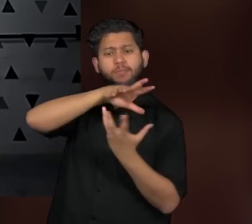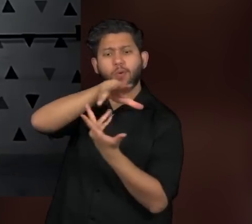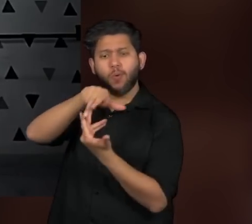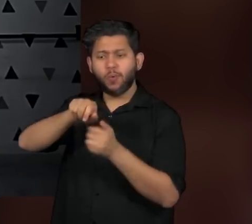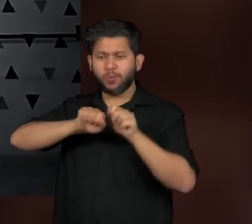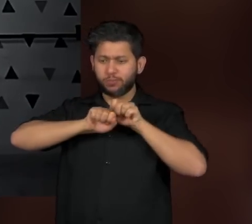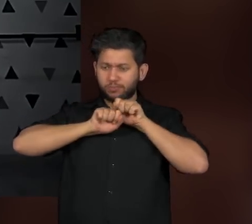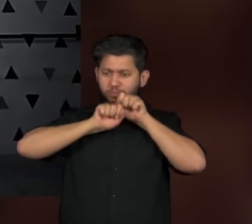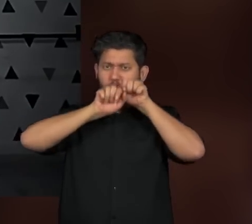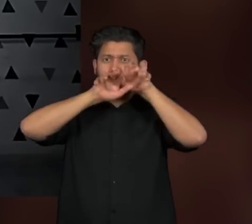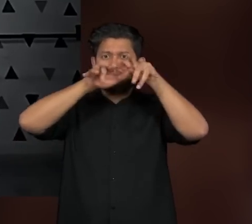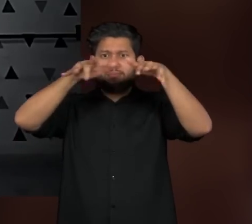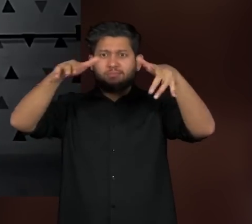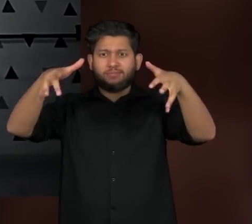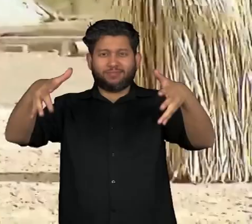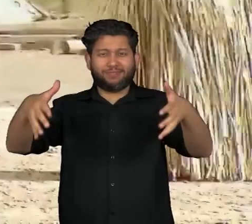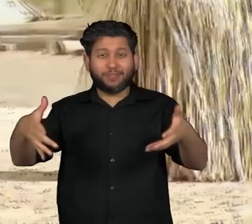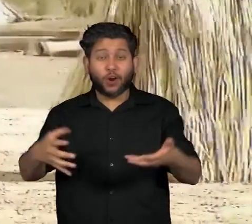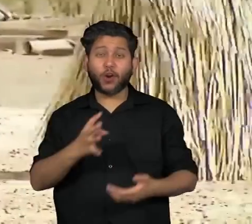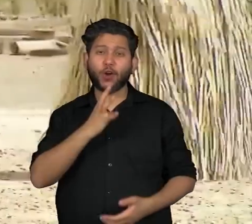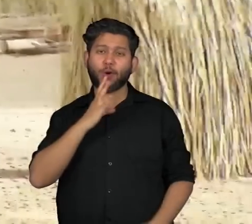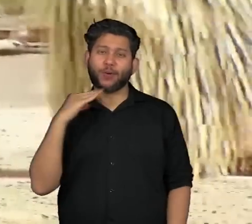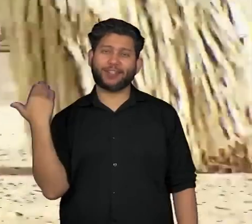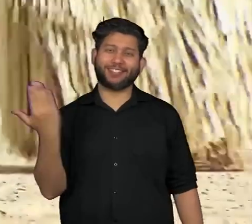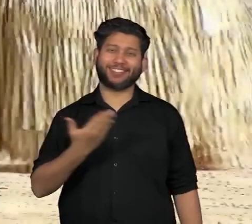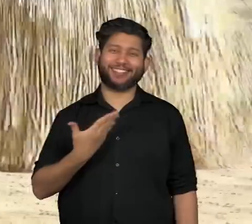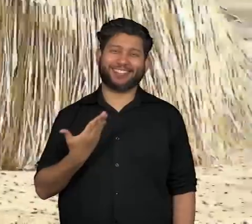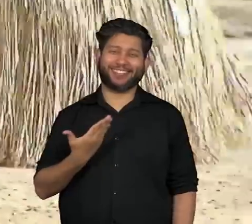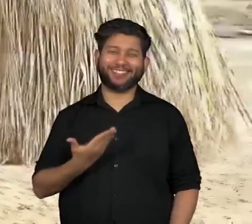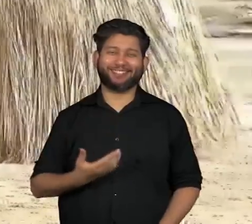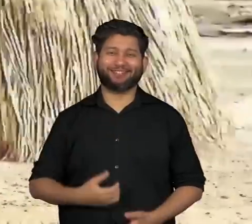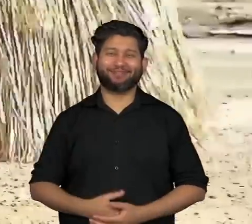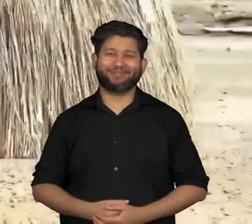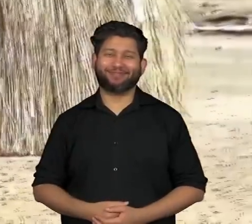e não só no Brasil, mas também em todo o mundo.